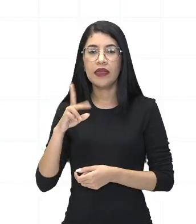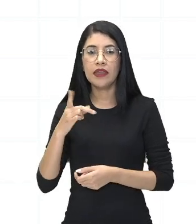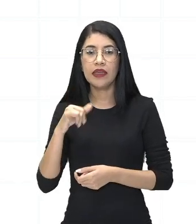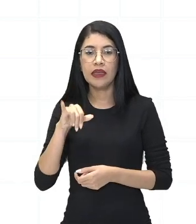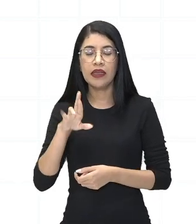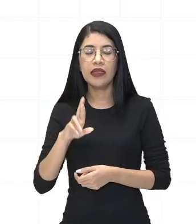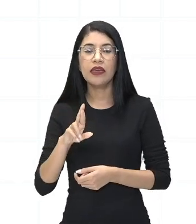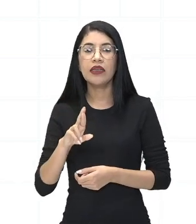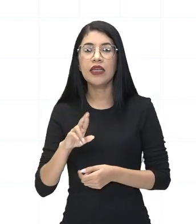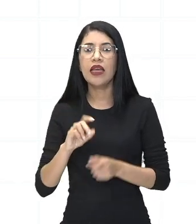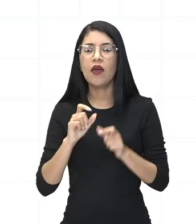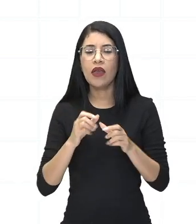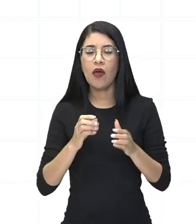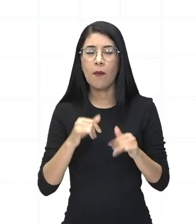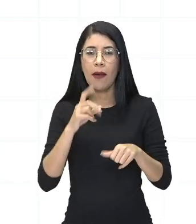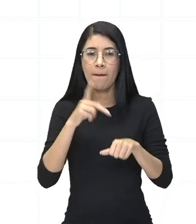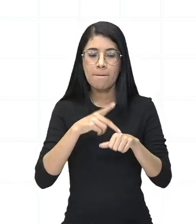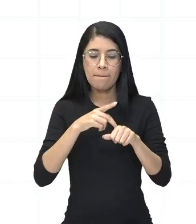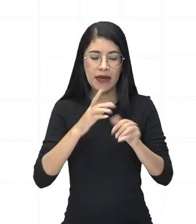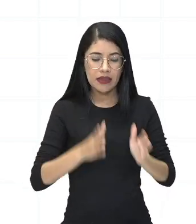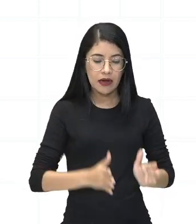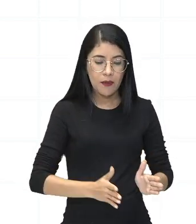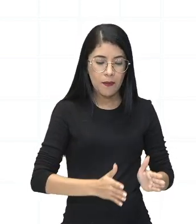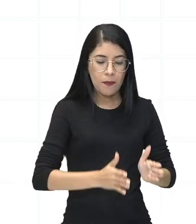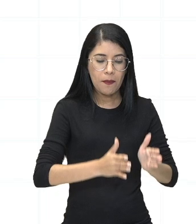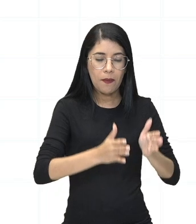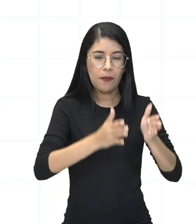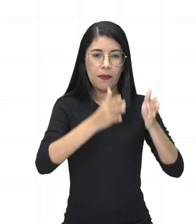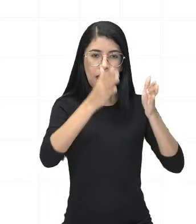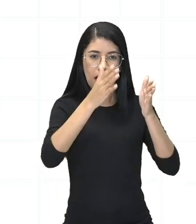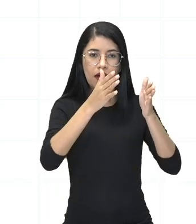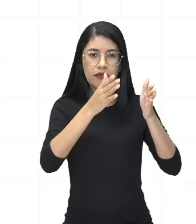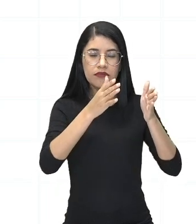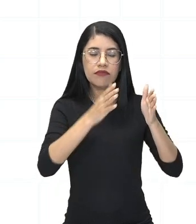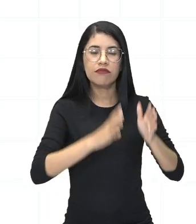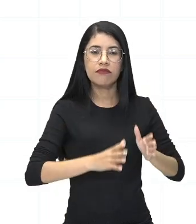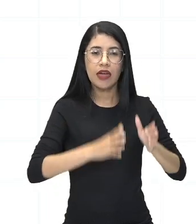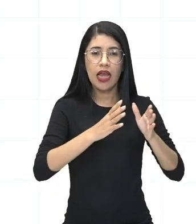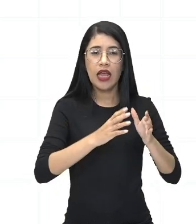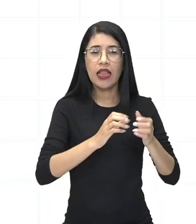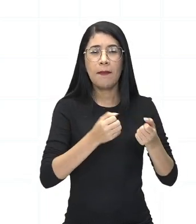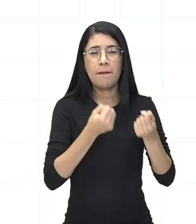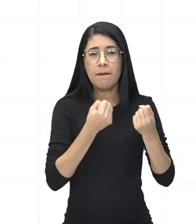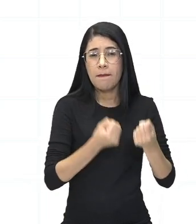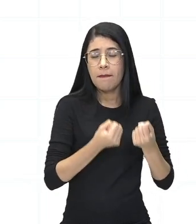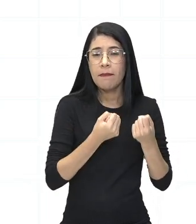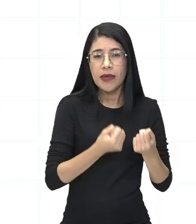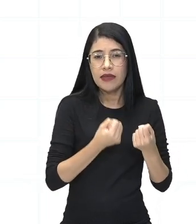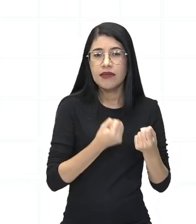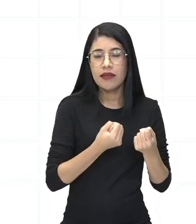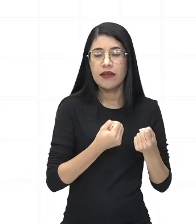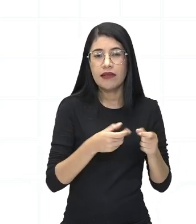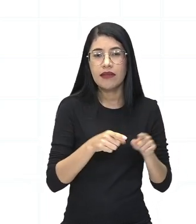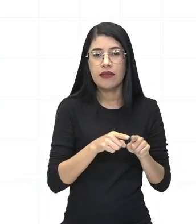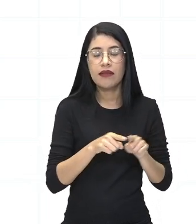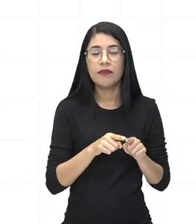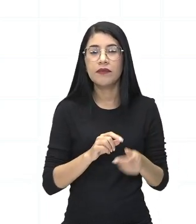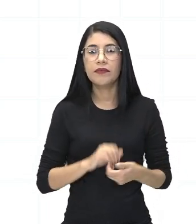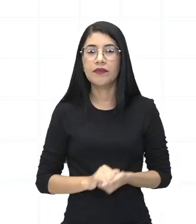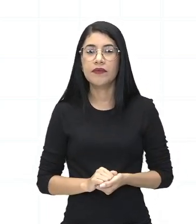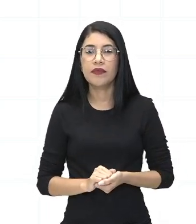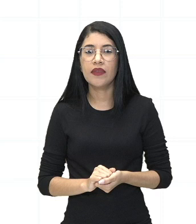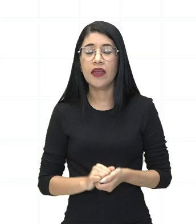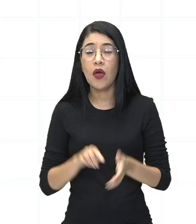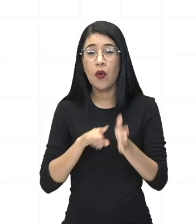ela é fincada verticalmente no solo e ela é imensa, né? Então aí dizem, né,